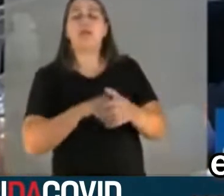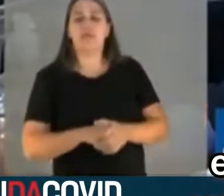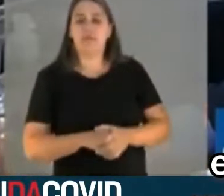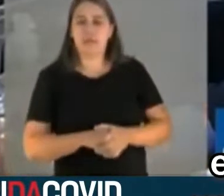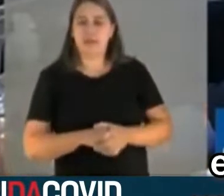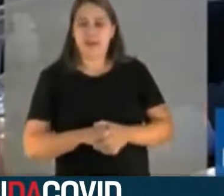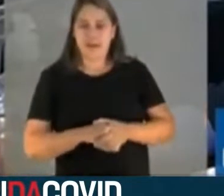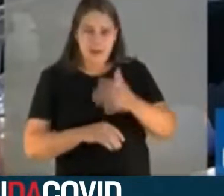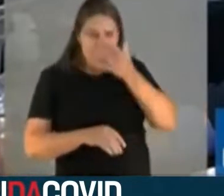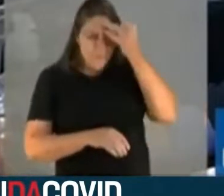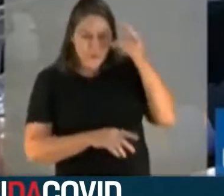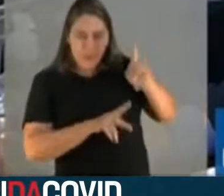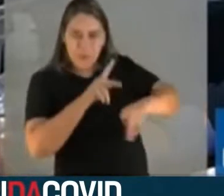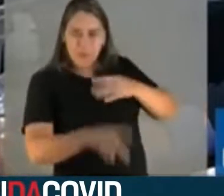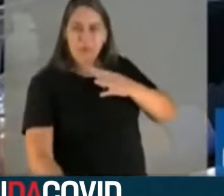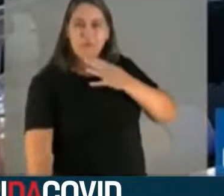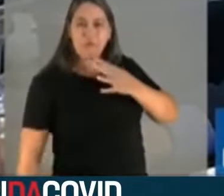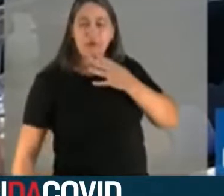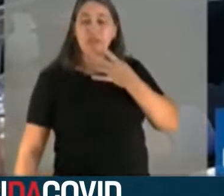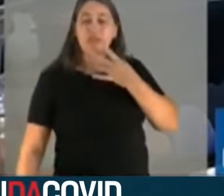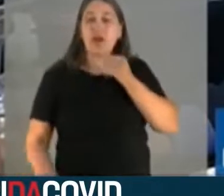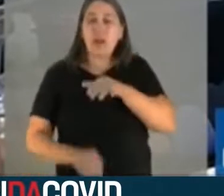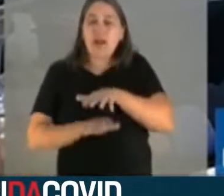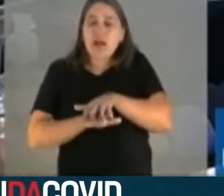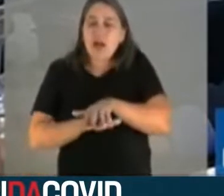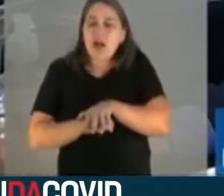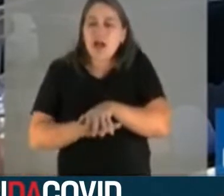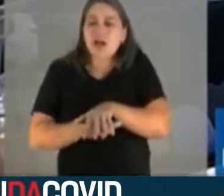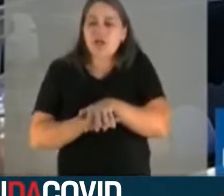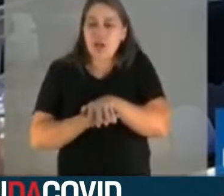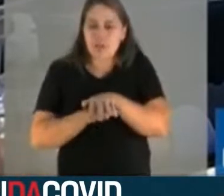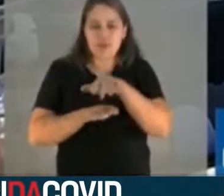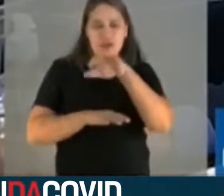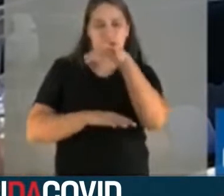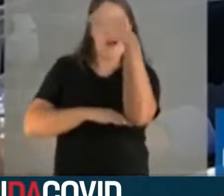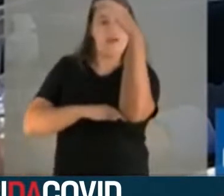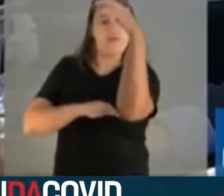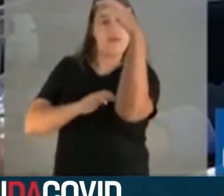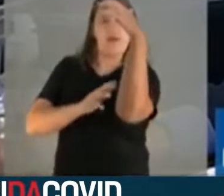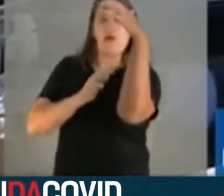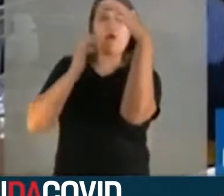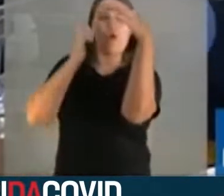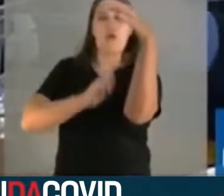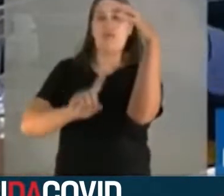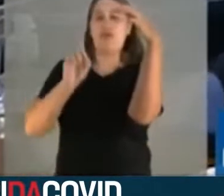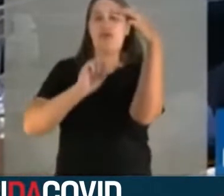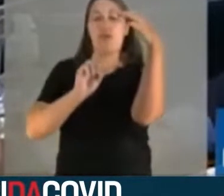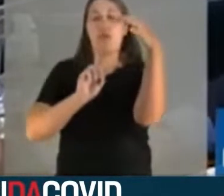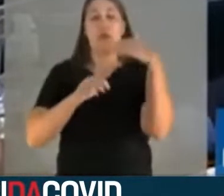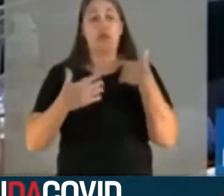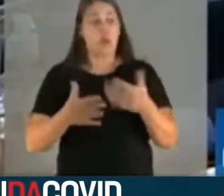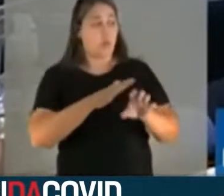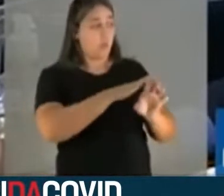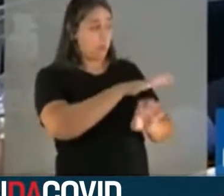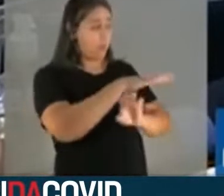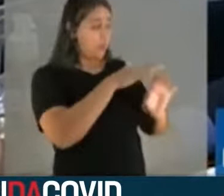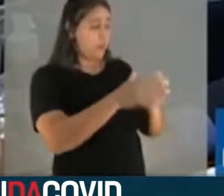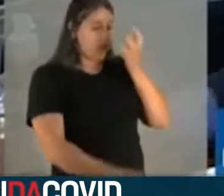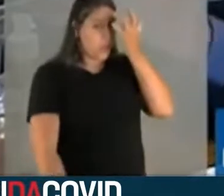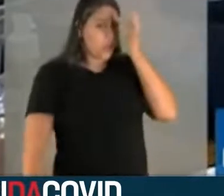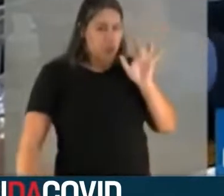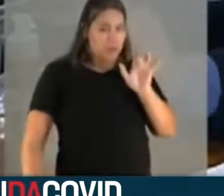muito popular, dizendo que jabuti não sobe em árvore. Uma empresa que não tem expertise na área de